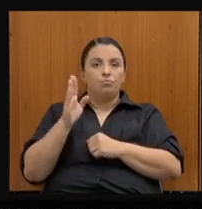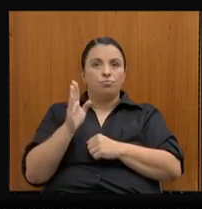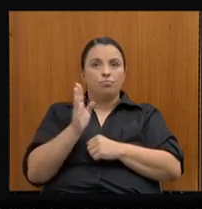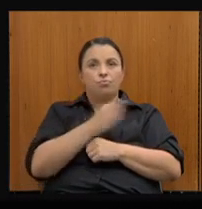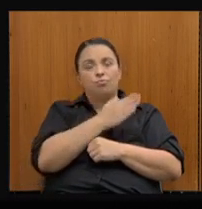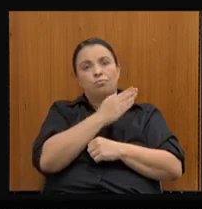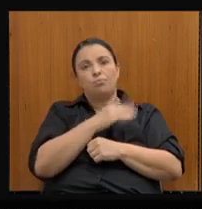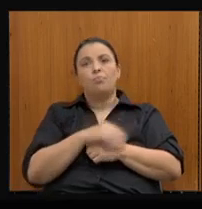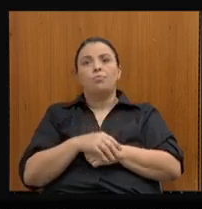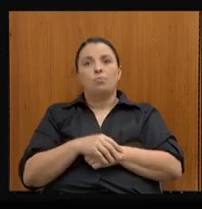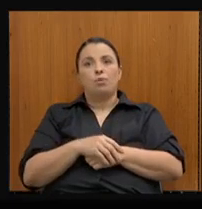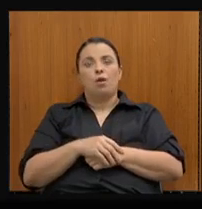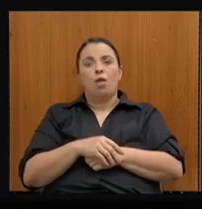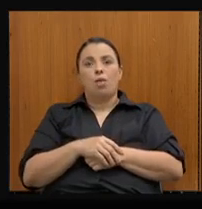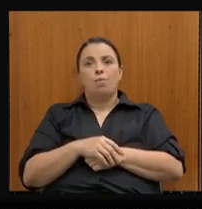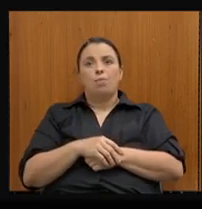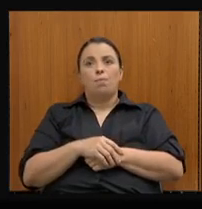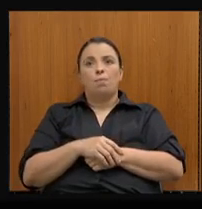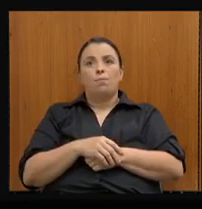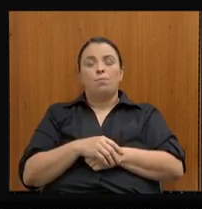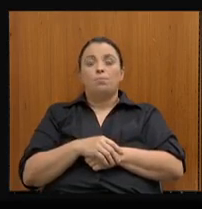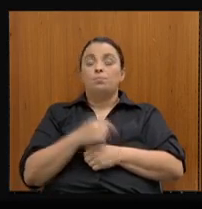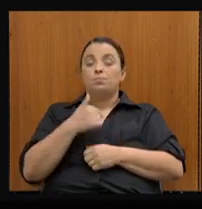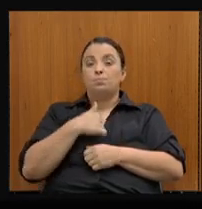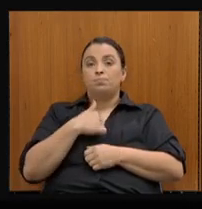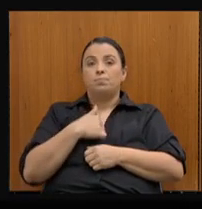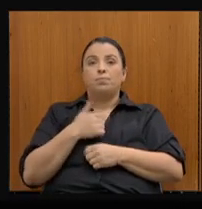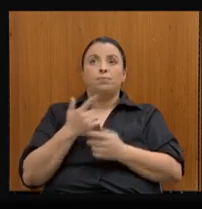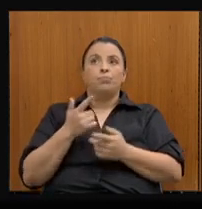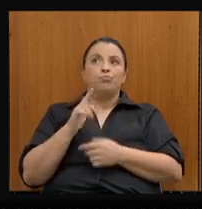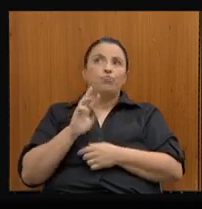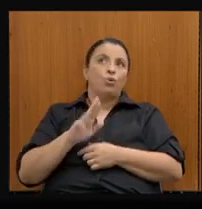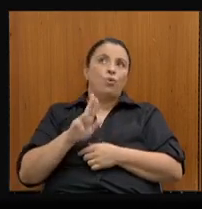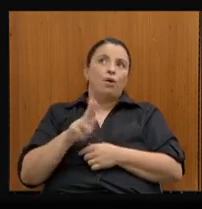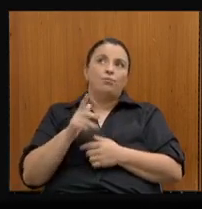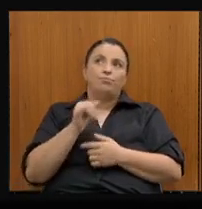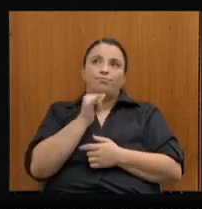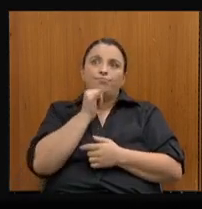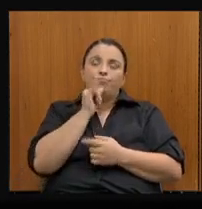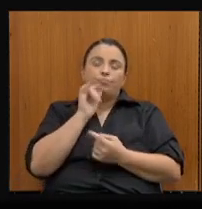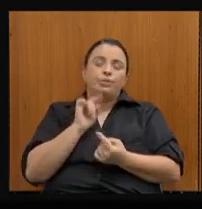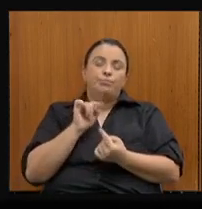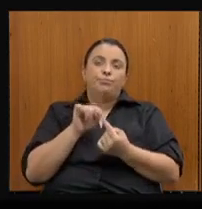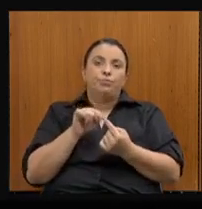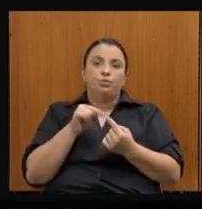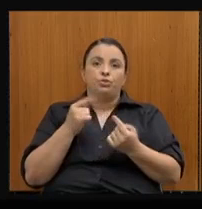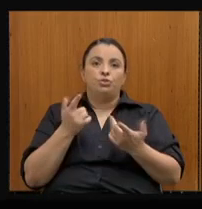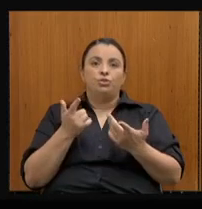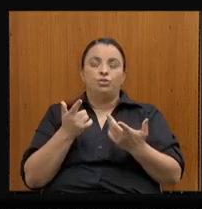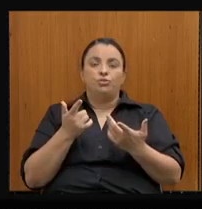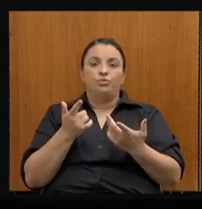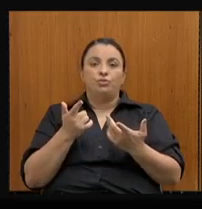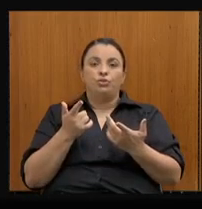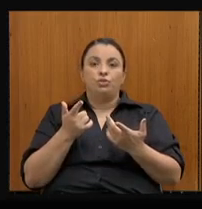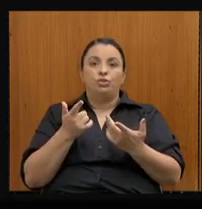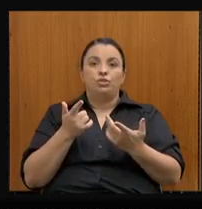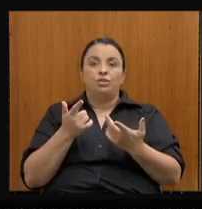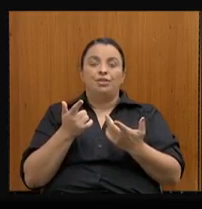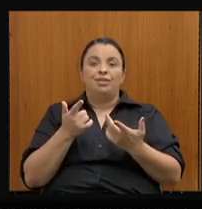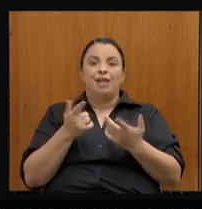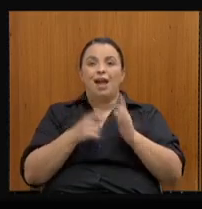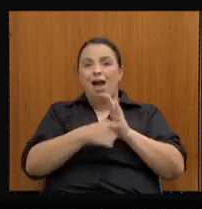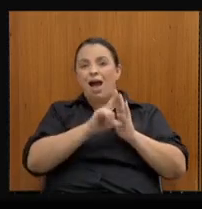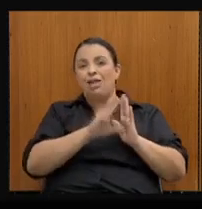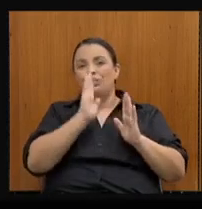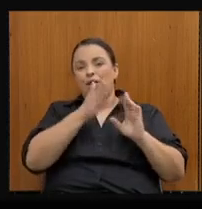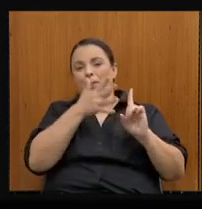pode passar pelo próximo obrigado eu não tenho a pretensão aqui de tentar melhorar tudo aquilo